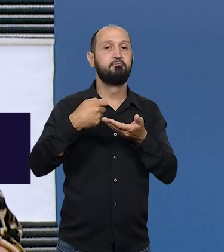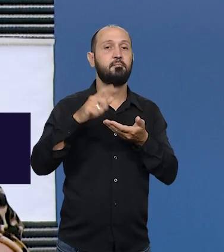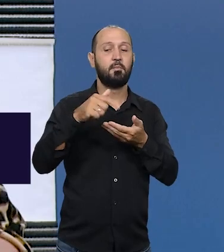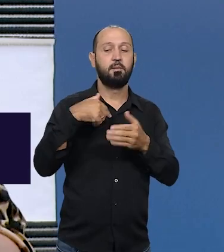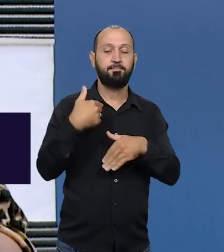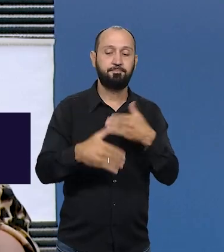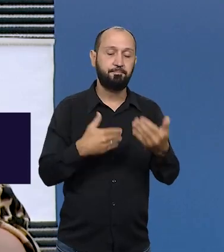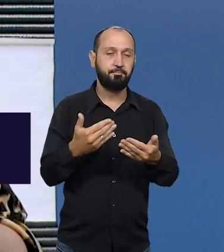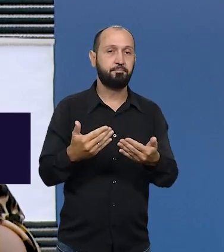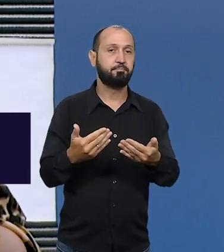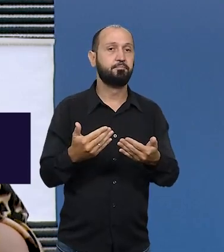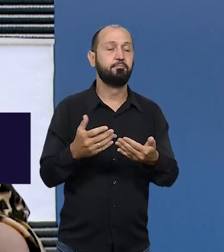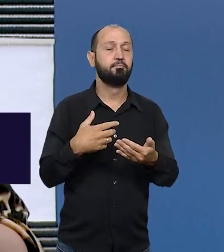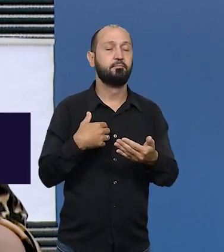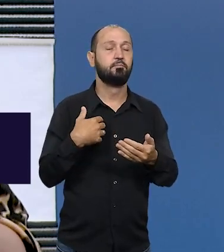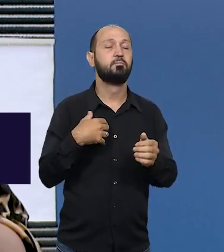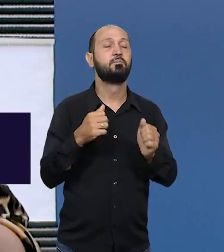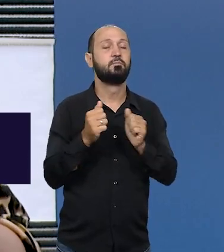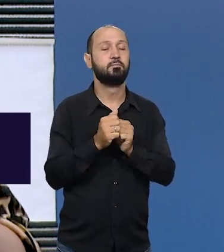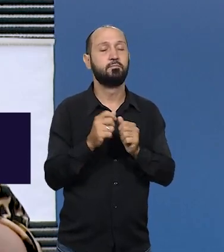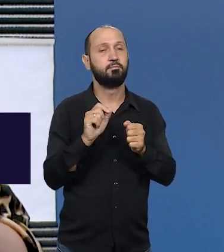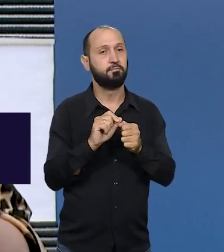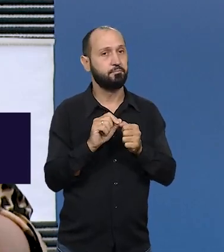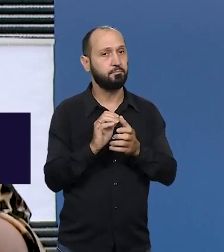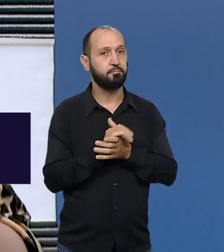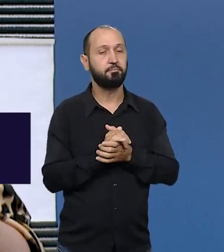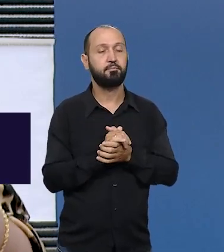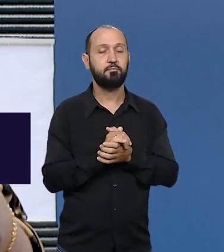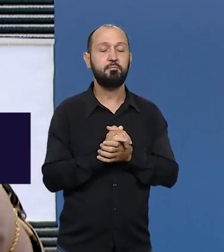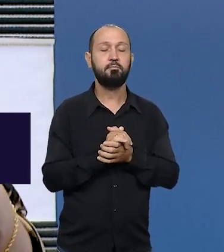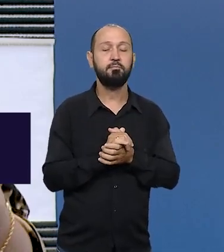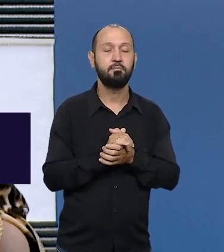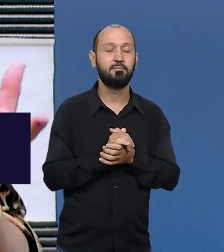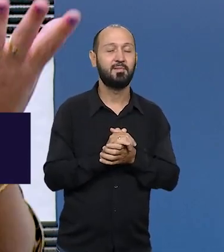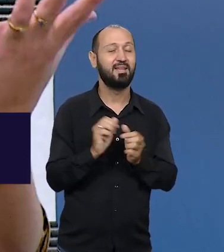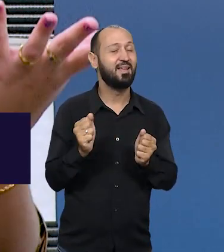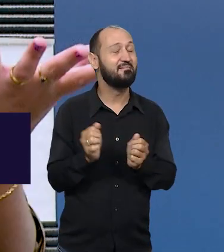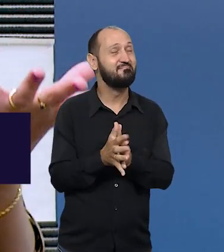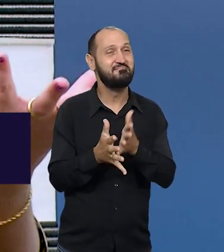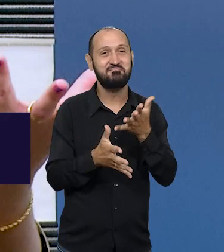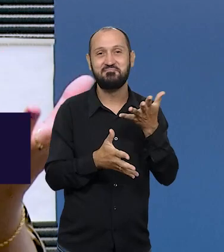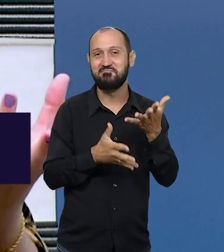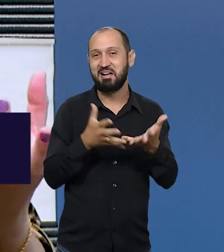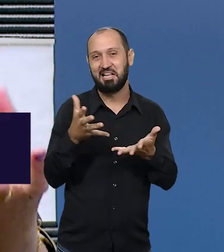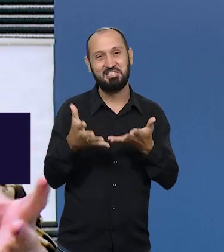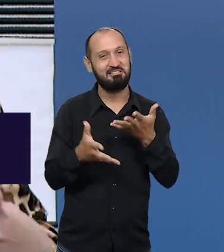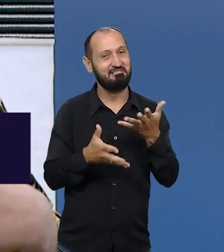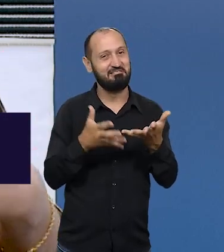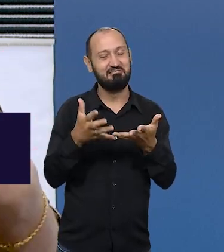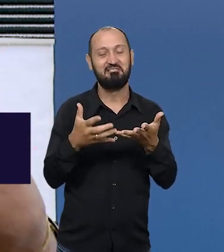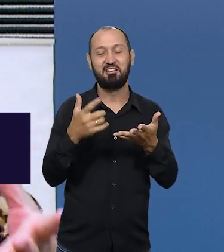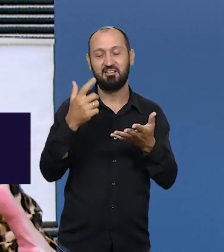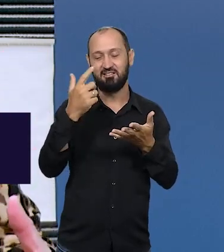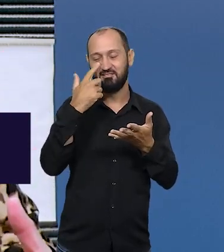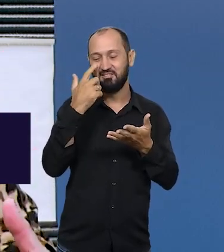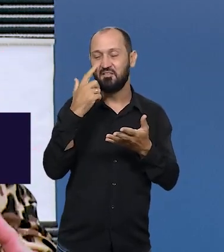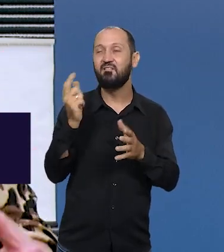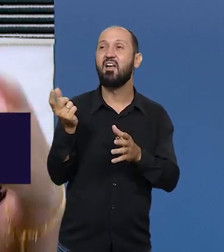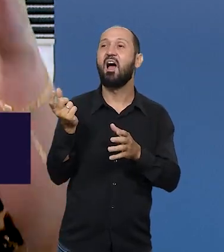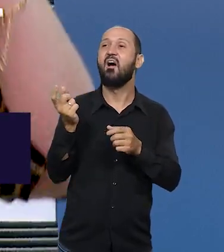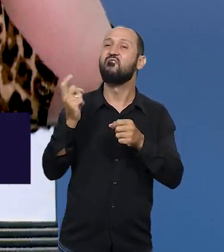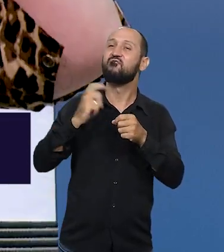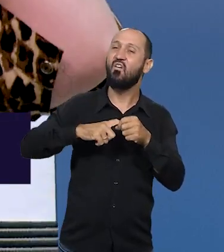Então, assim, é um processo que a integração faz e é muito mágico. É mágico o